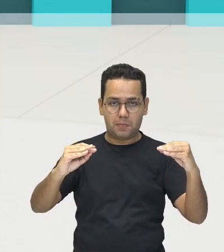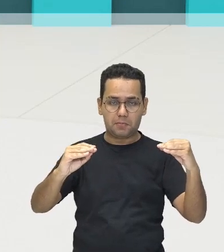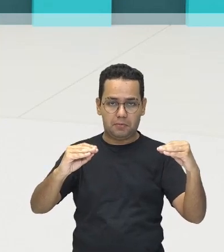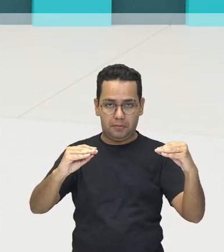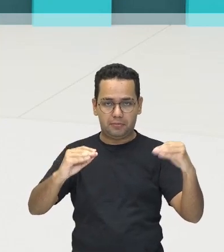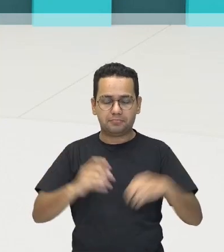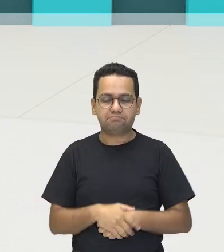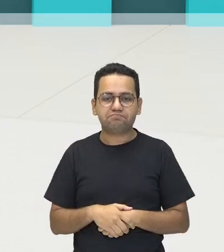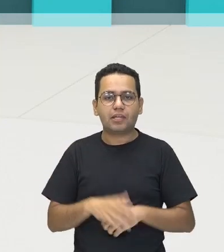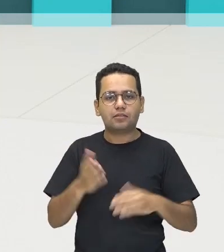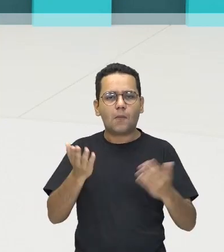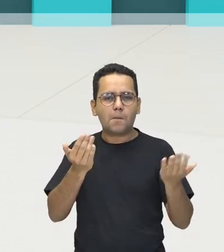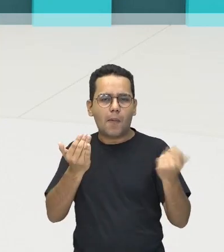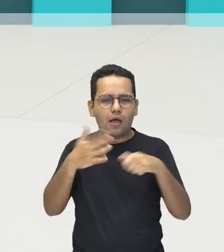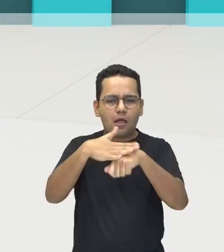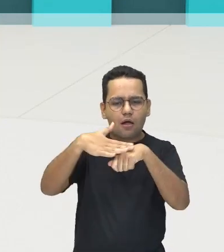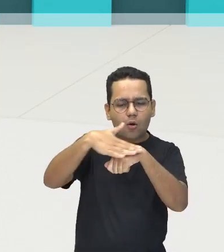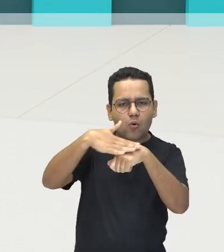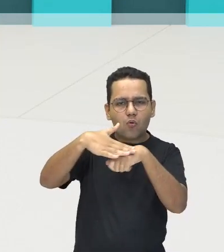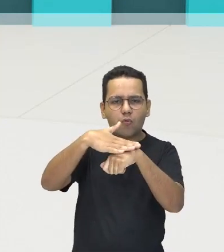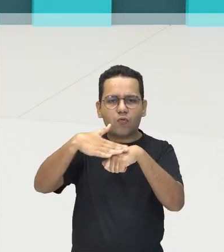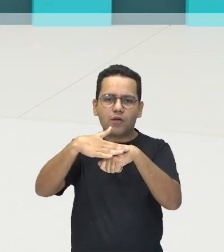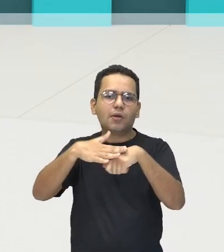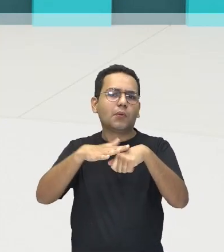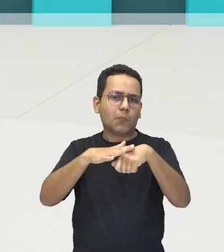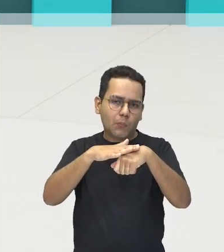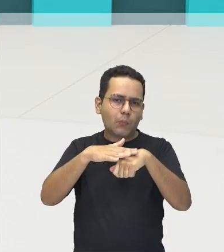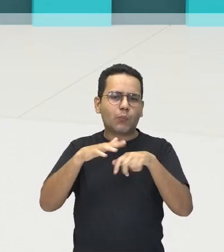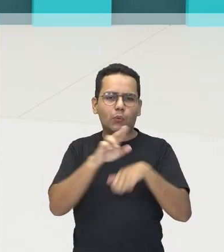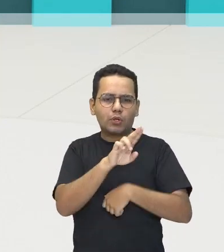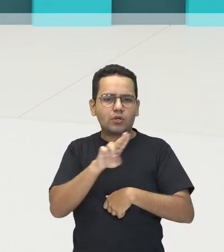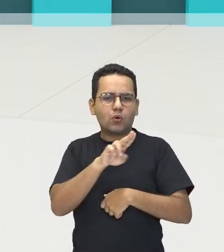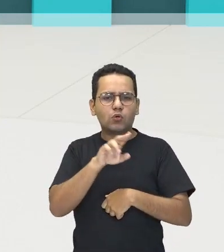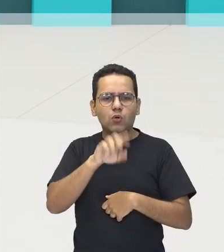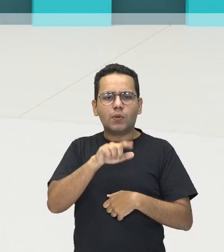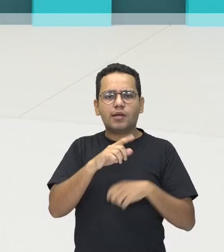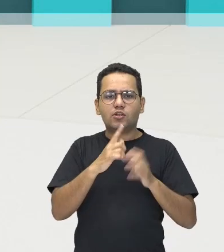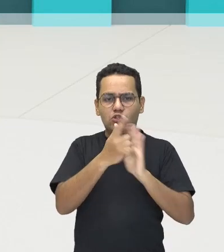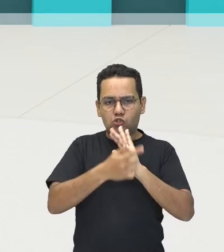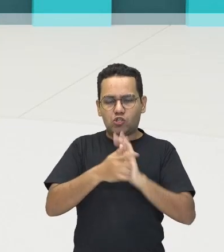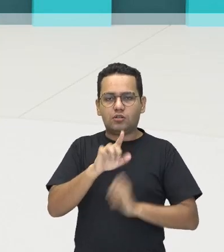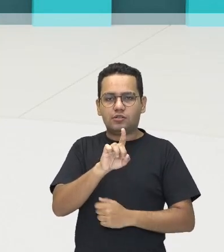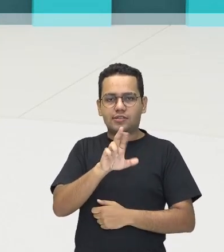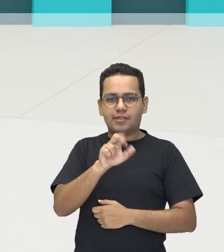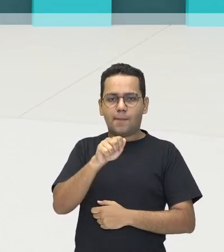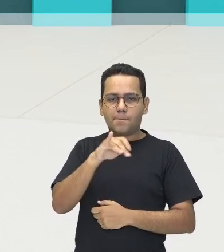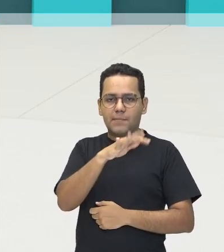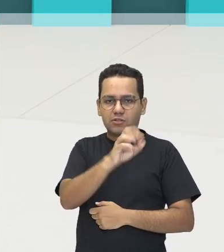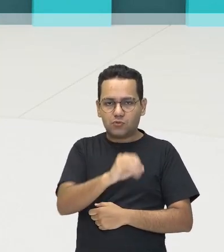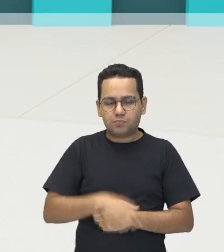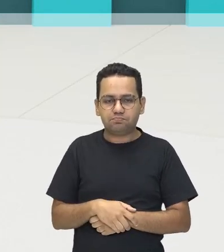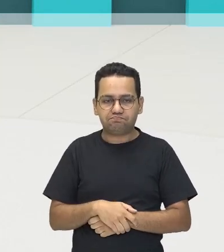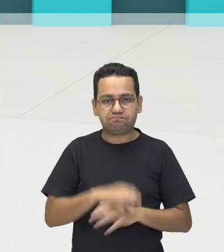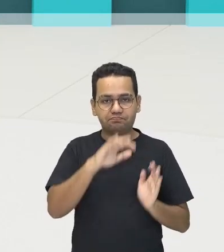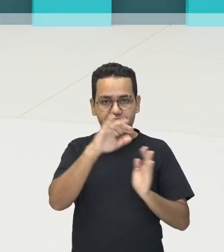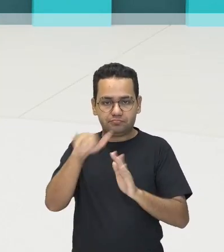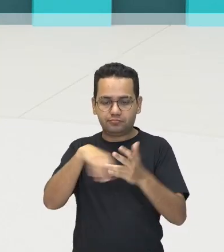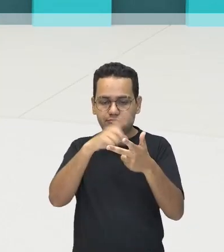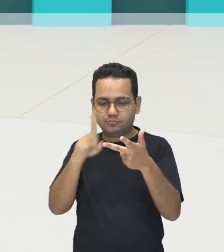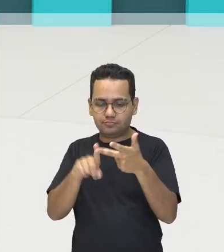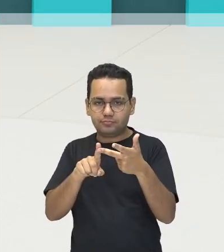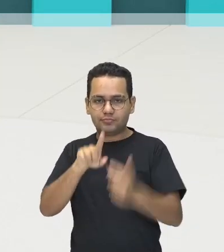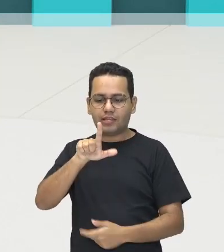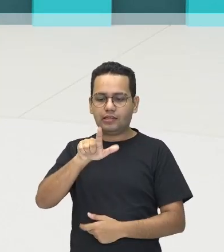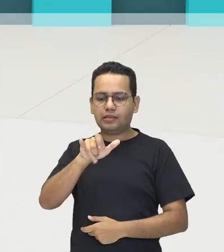a conversar, eu tenho o gênero dramático. E, por fim, nós temos o outro gênero literário, que é o gênero